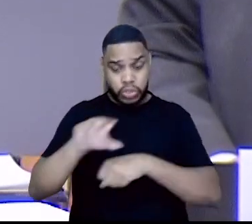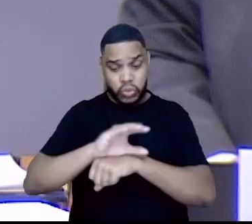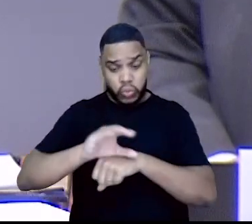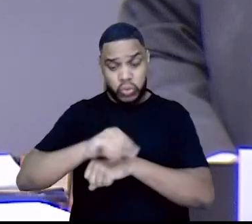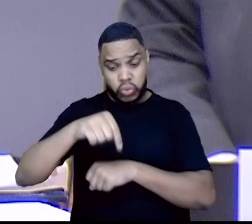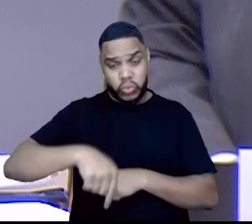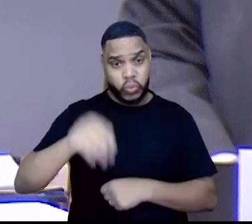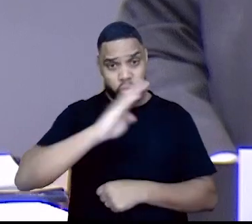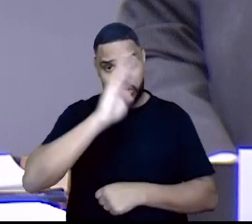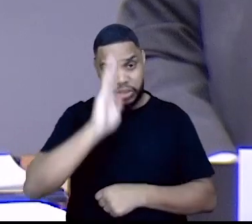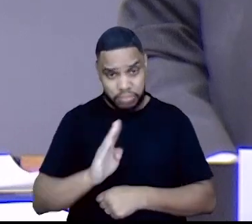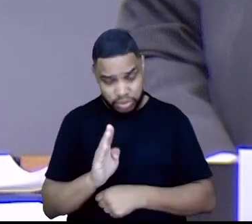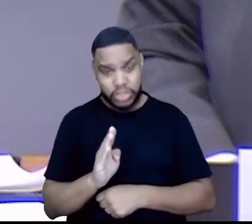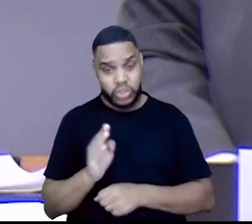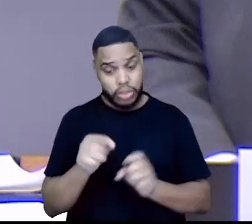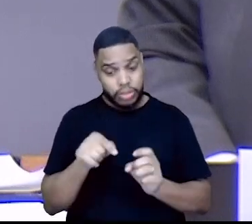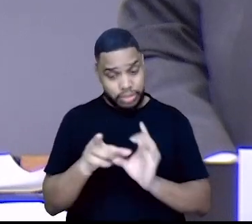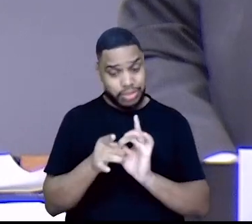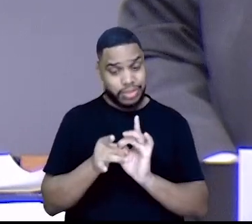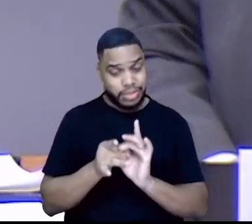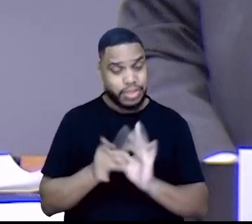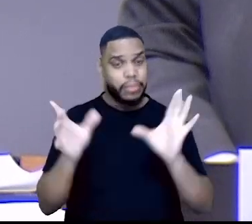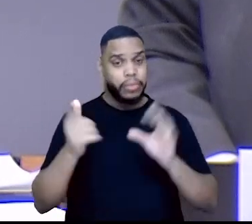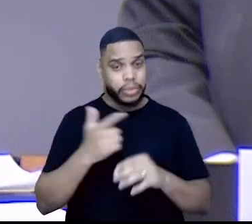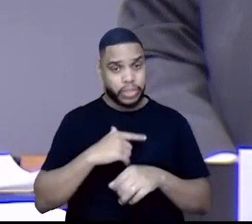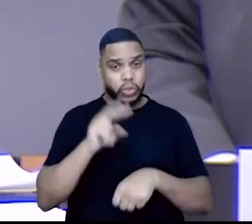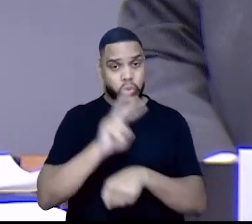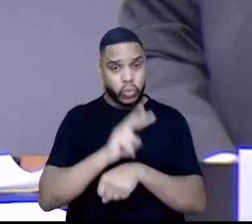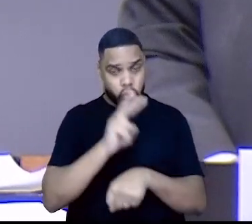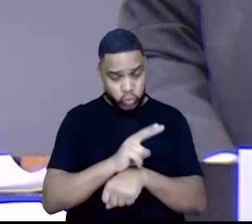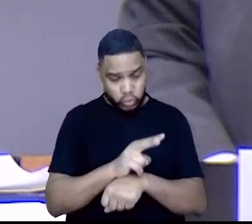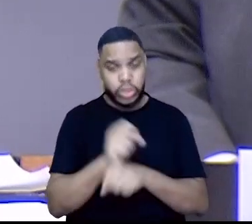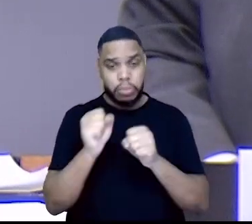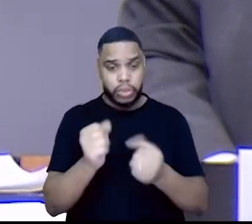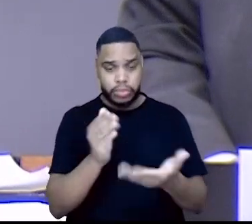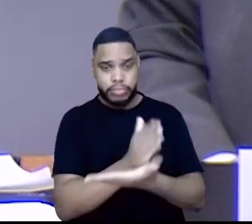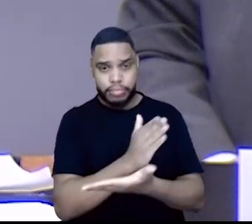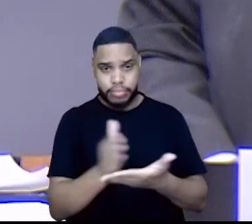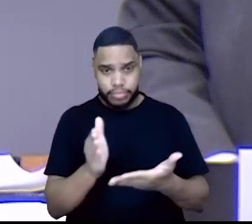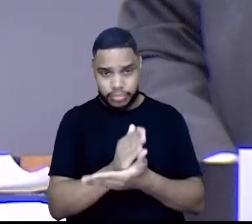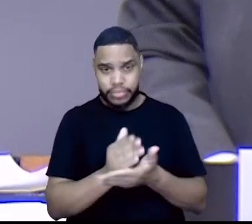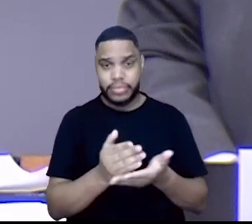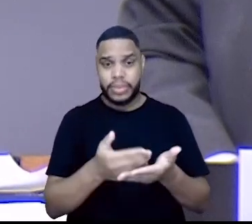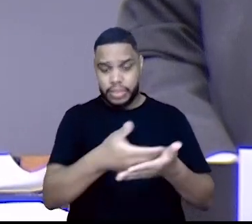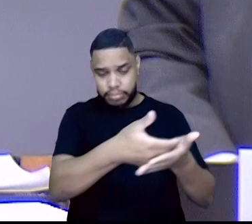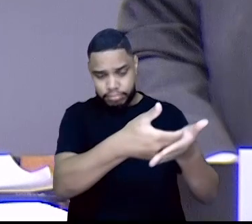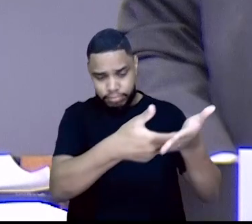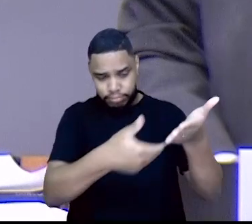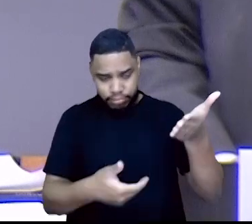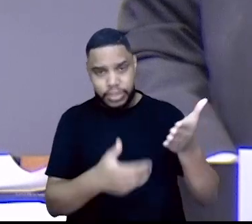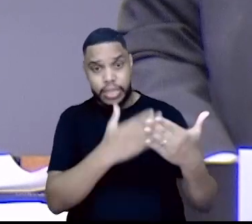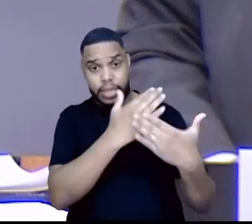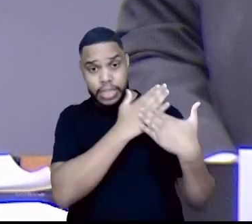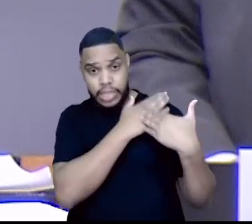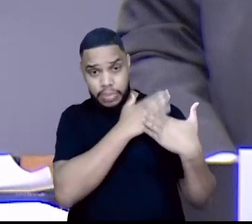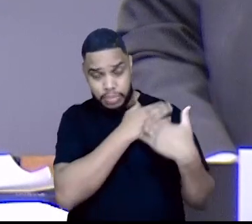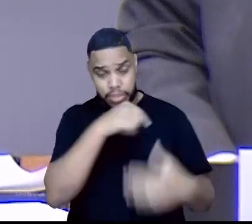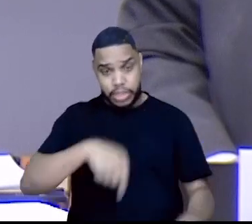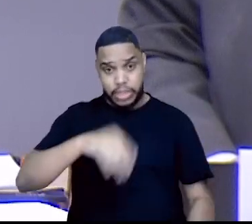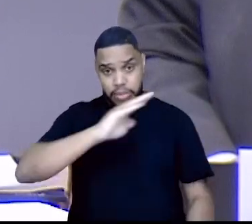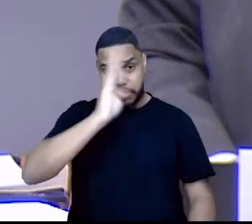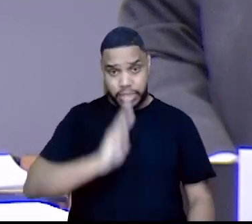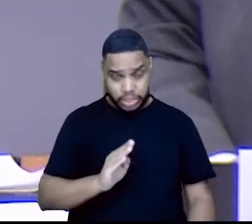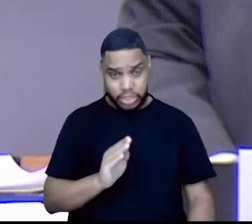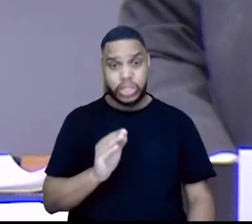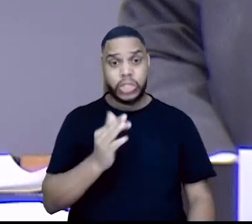toda Constituição democrática, cuida da separação dos poderes, tem uma Carta de Direitos e organiza o Estado. O Brasil é uma federação.